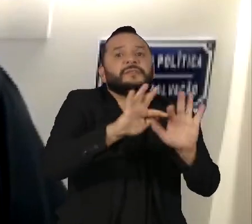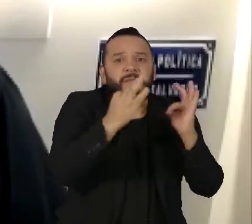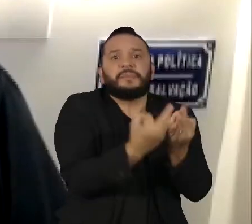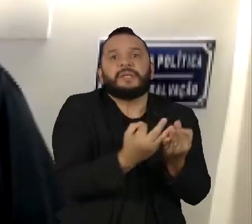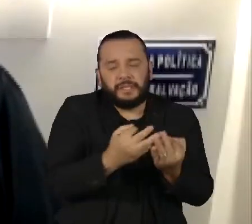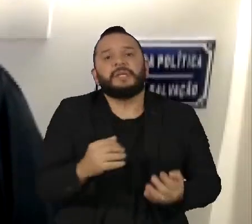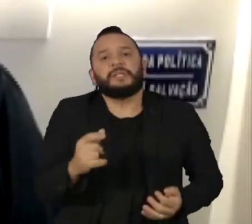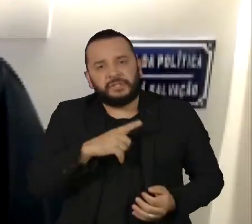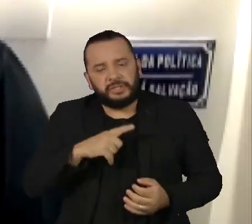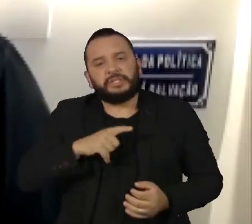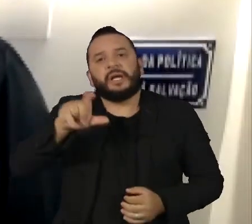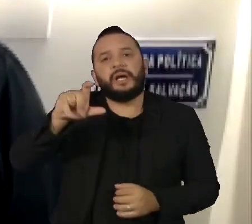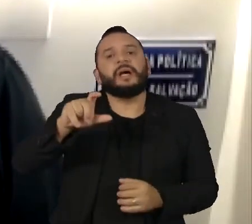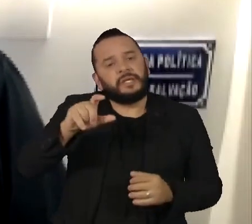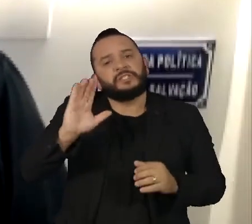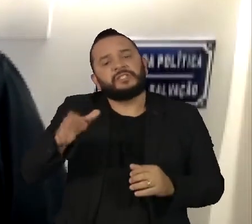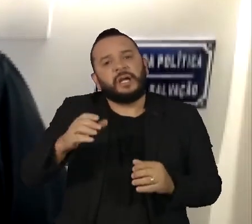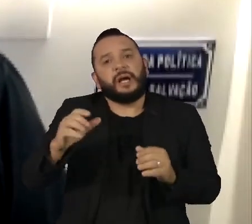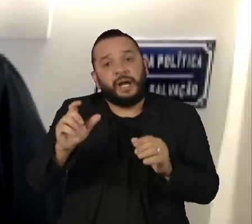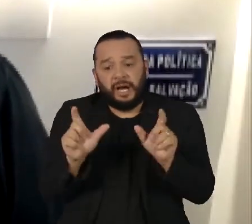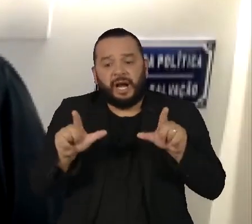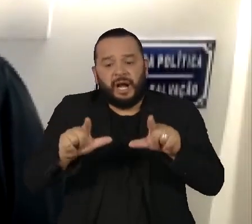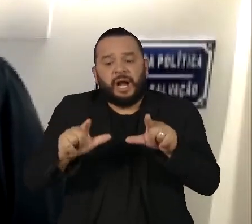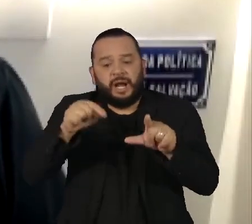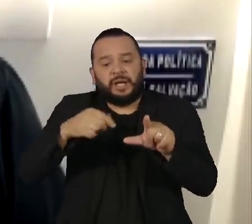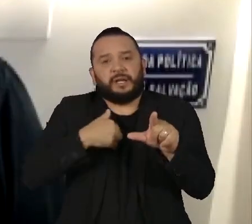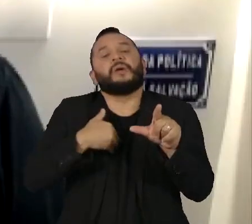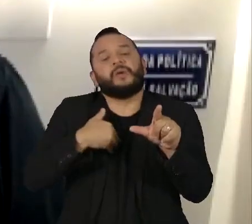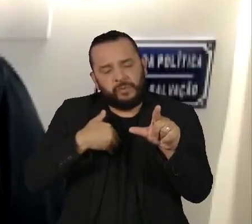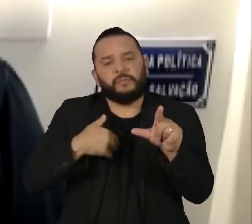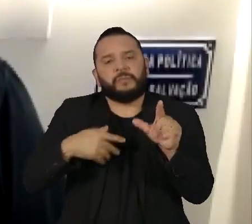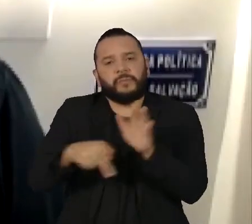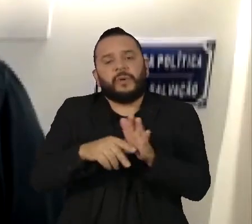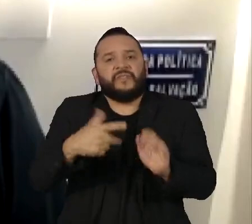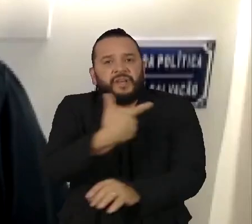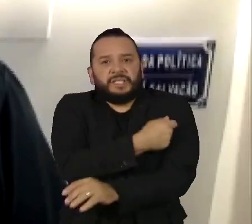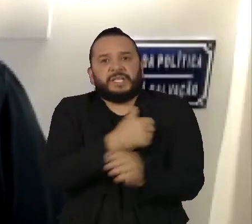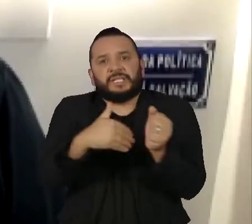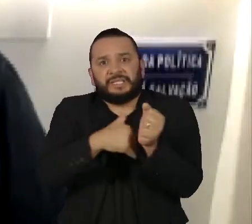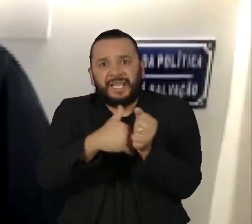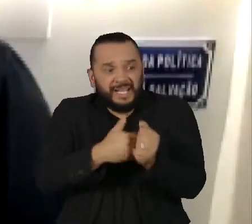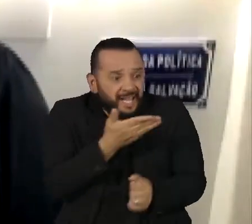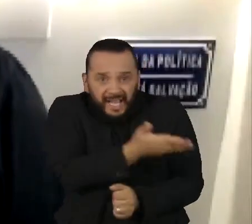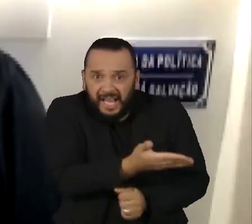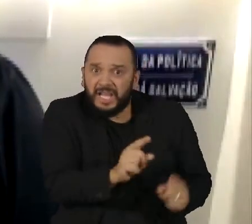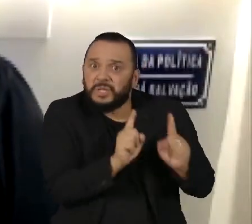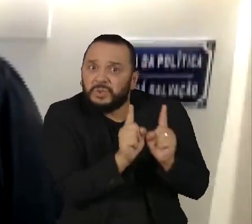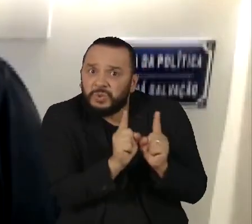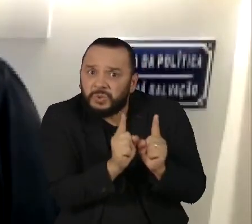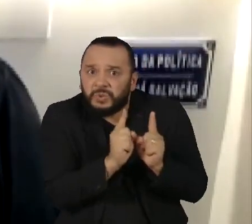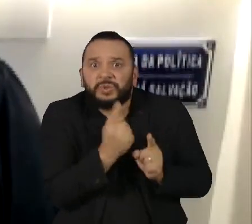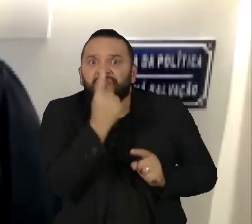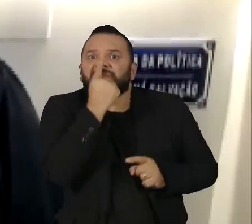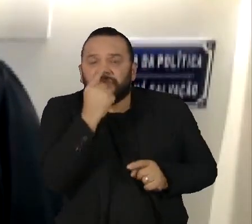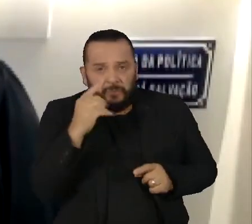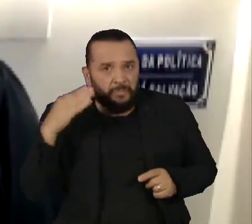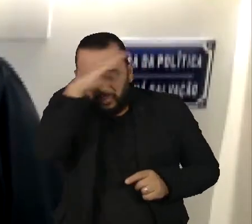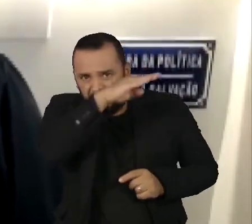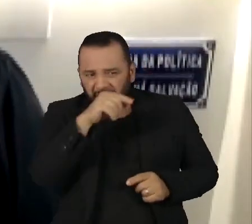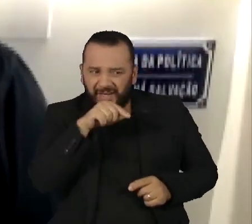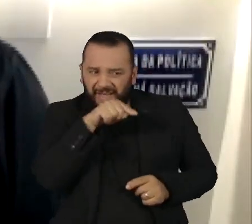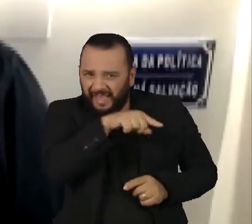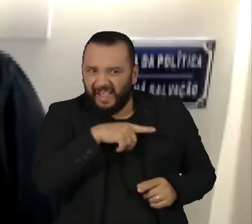tinha a senha do seu cartão de vacina quando alguém tão próximo assim do presidente quase um membro da família ele acaba se envolvendo nesse tipo de